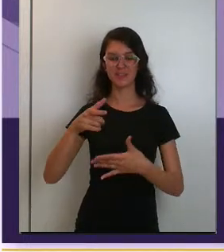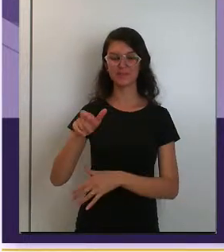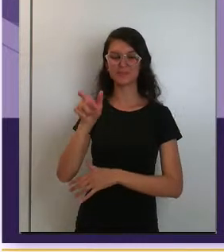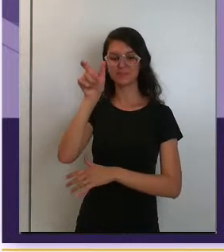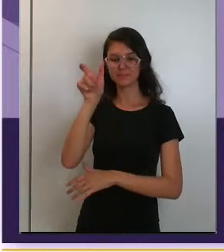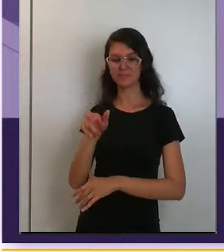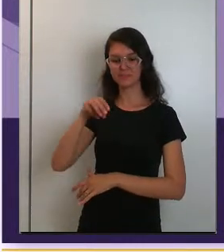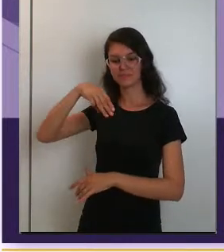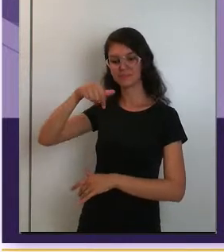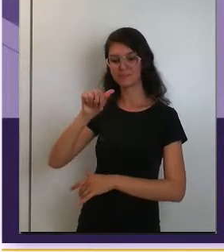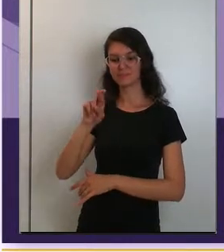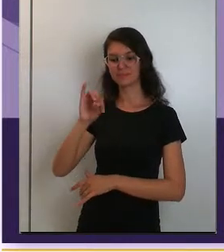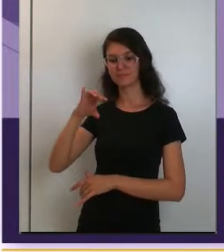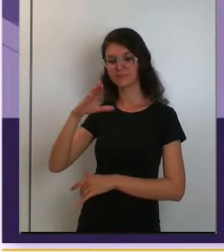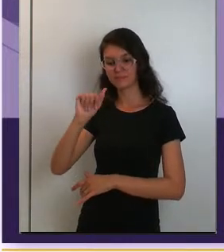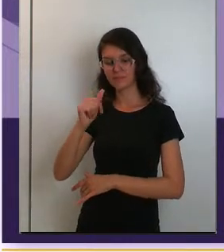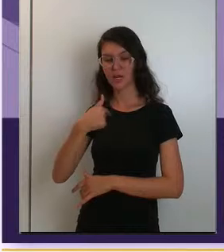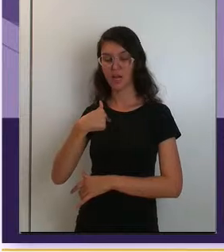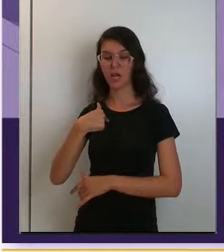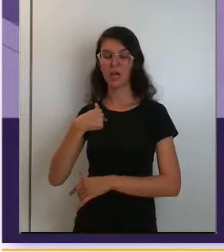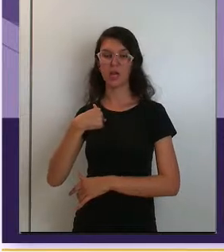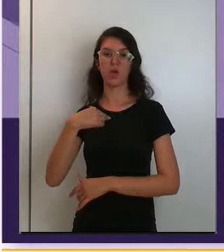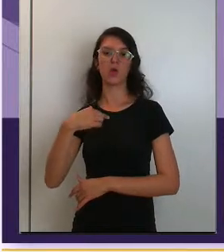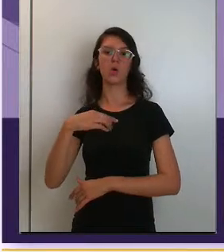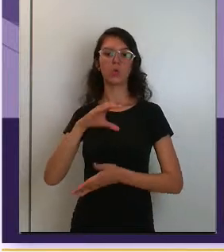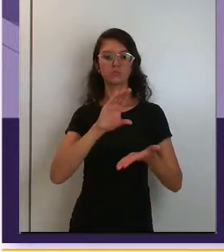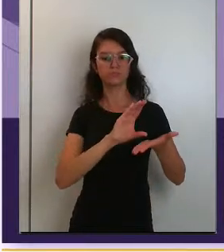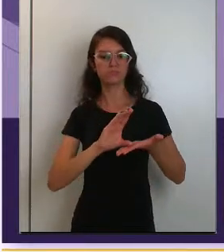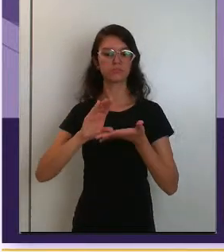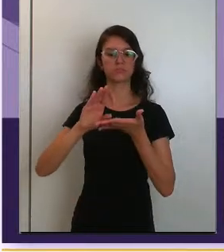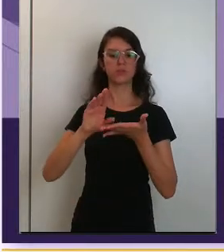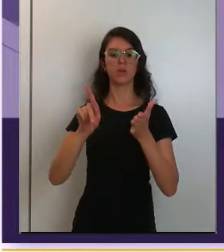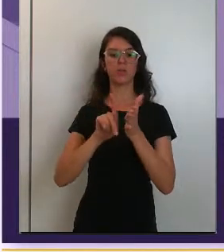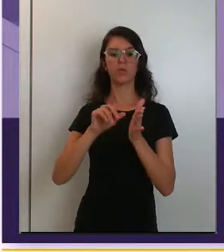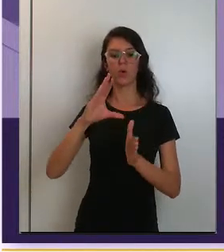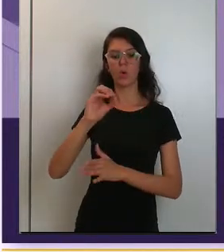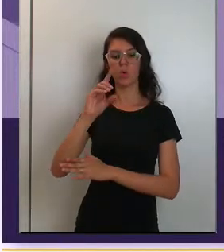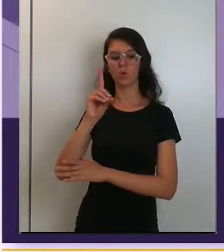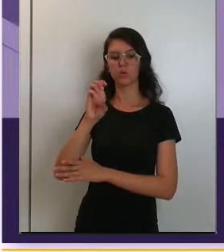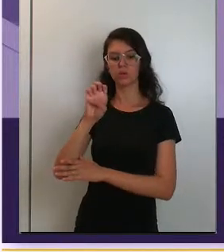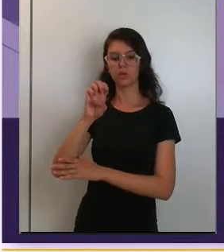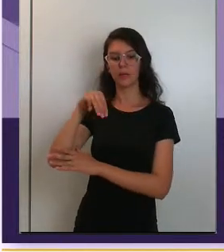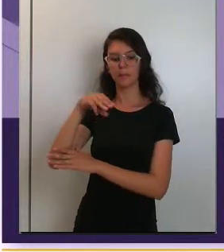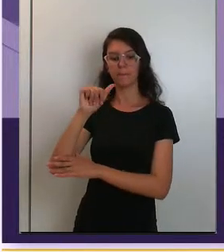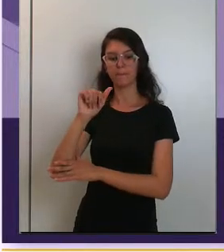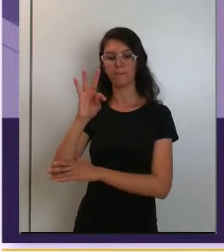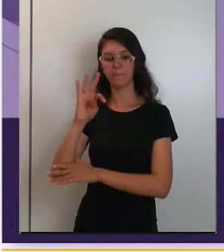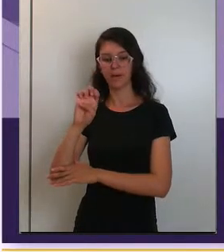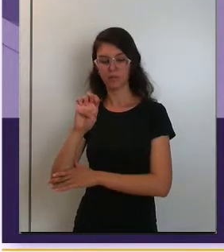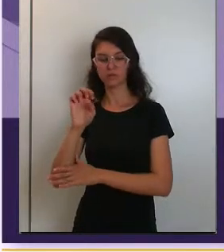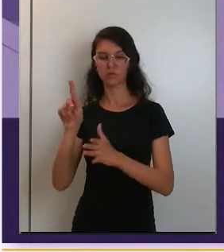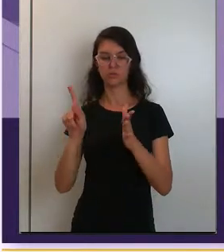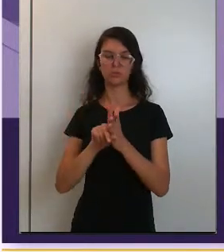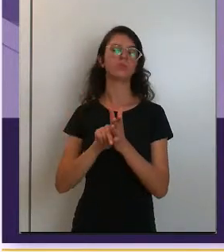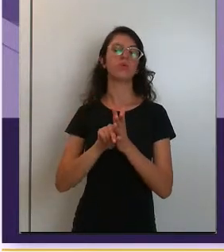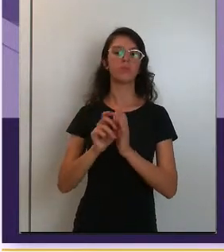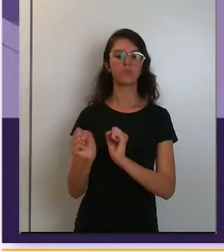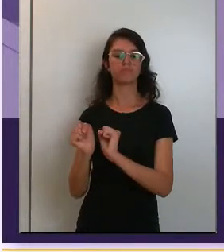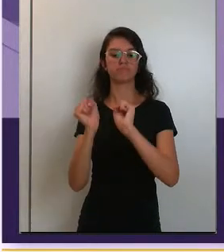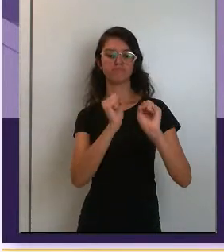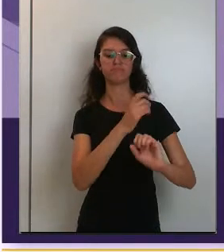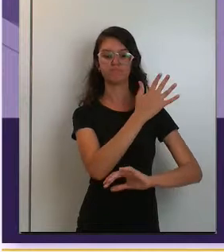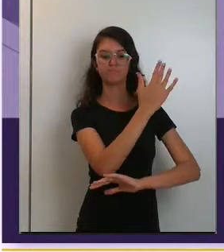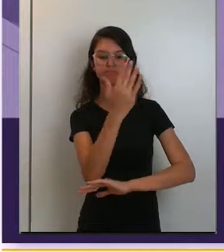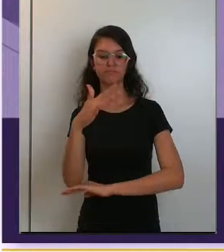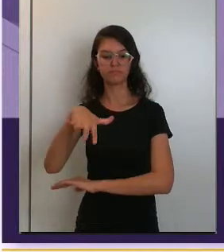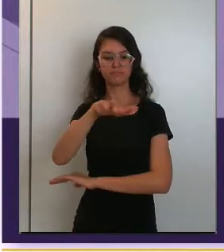Lopes Aliaga, estou na coordenação nacional da CODEMAT, a Coordenadoria Nacional de Defesa do Meio Ambiente